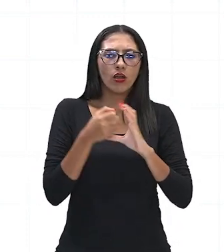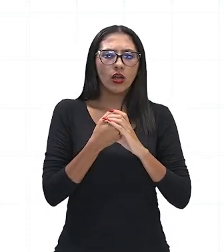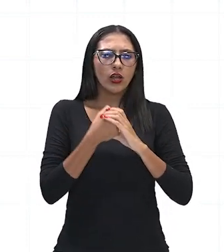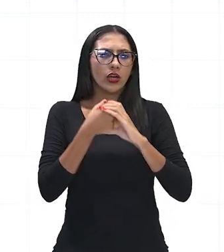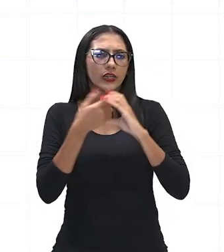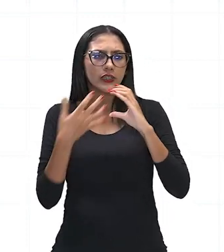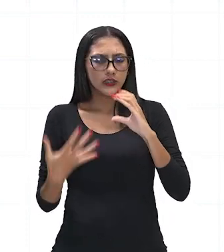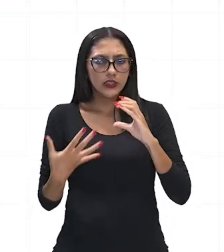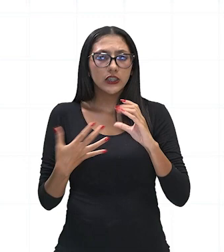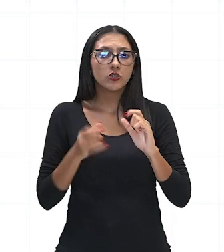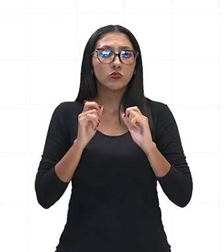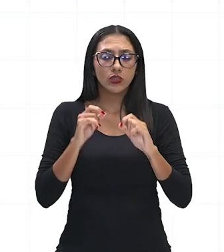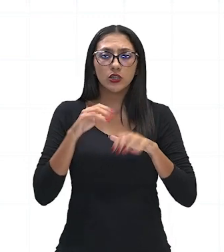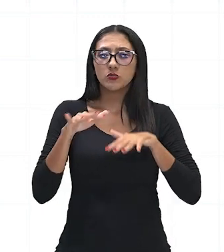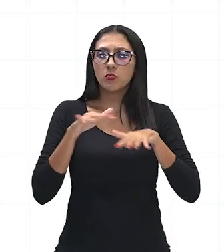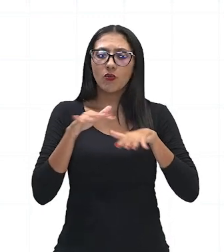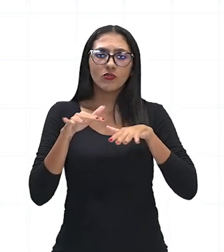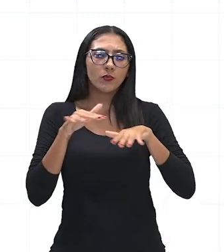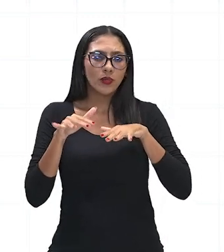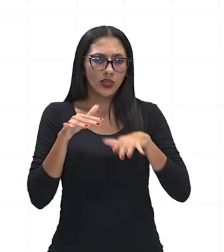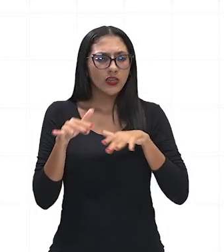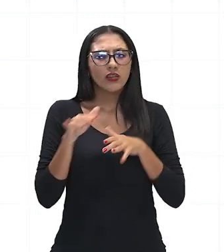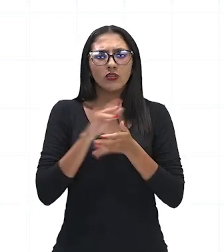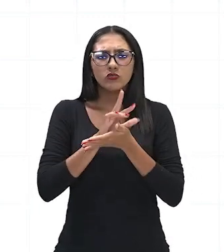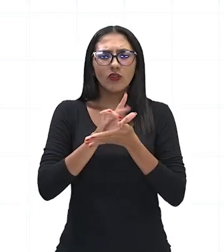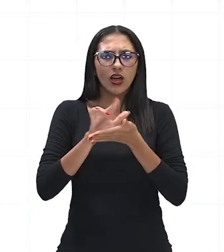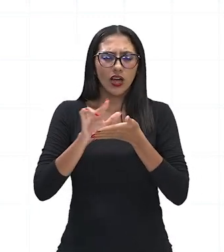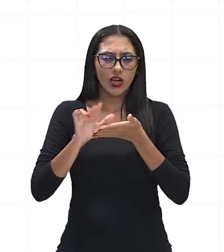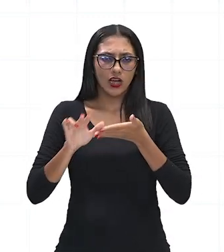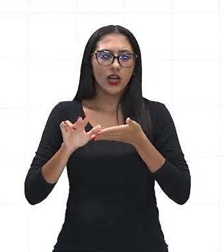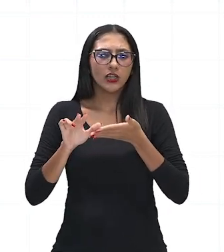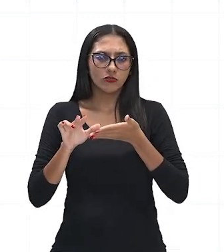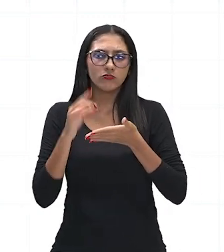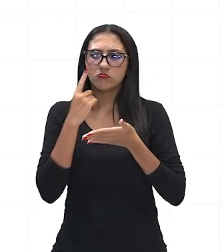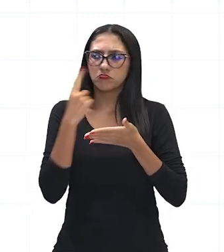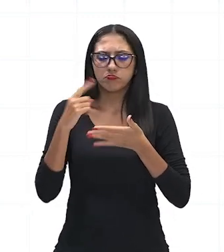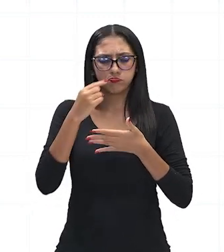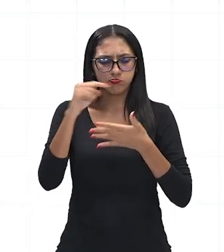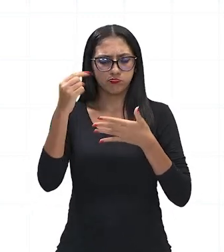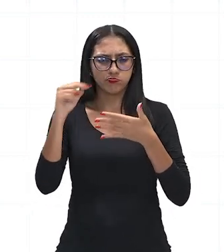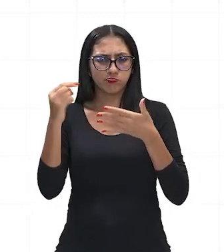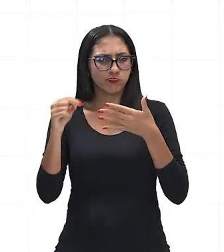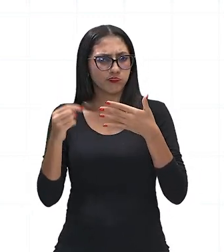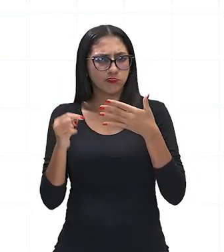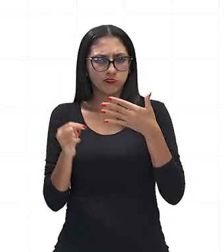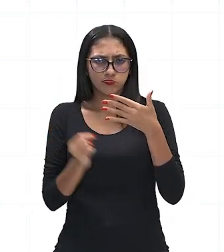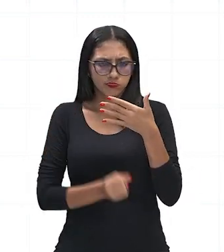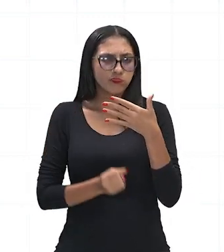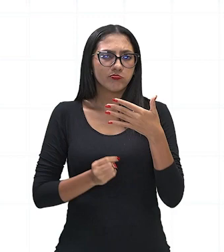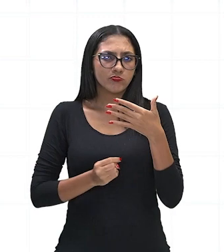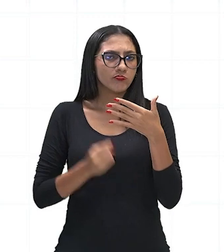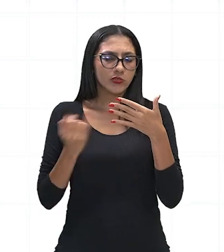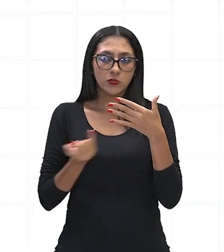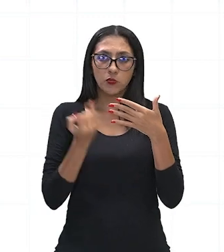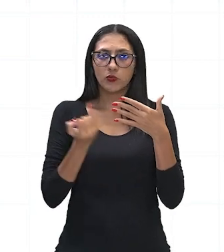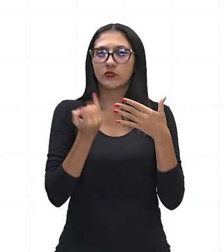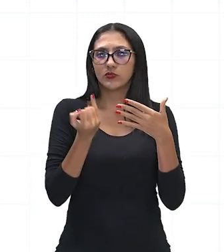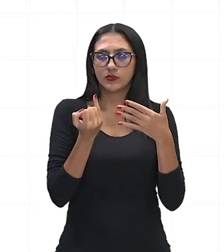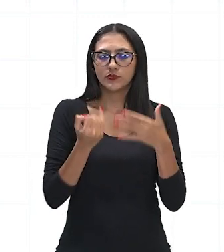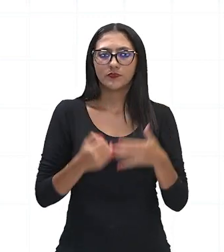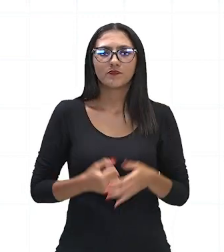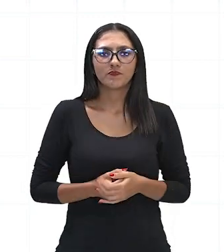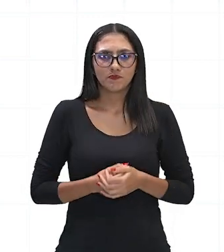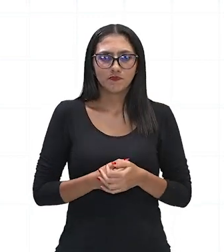drop shot, o smash, o drive, o lob, o net shot ou o net drop. Então,